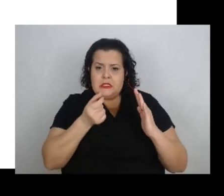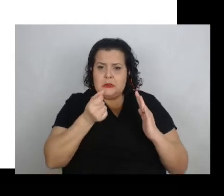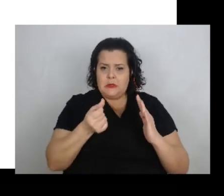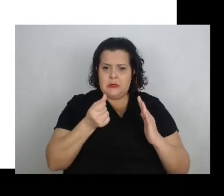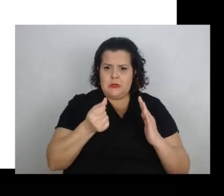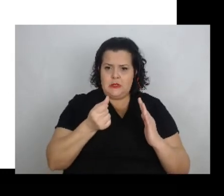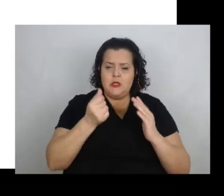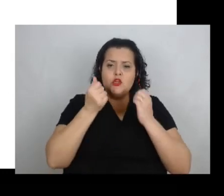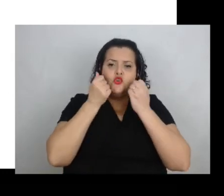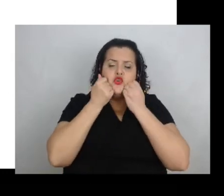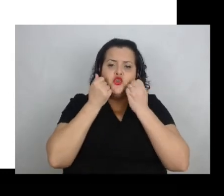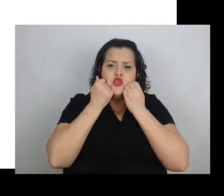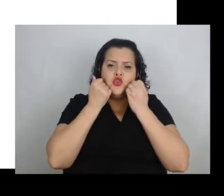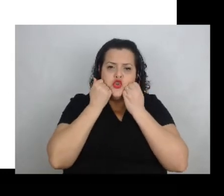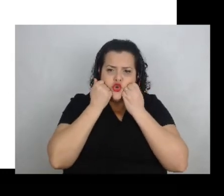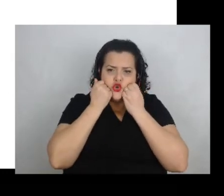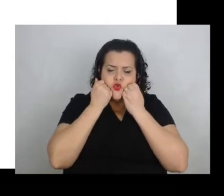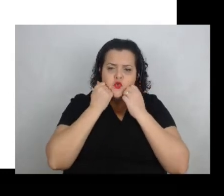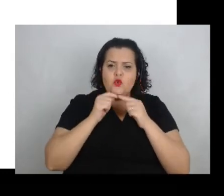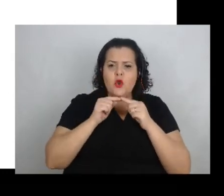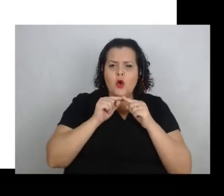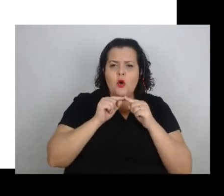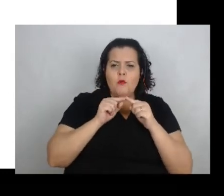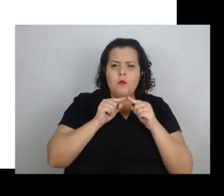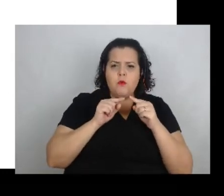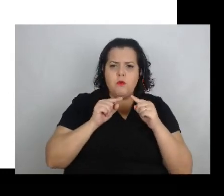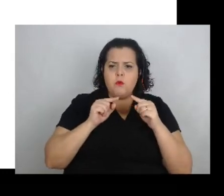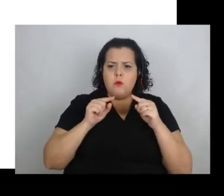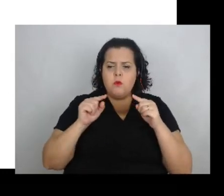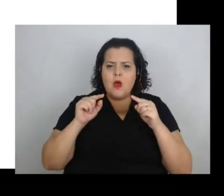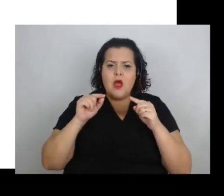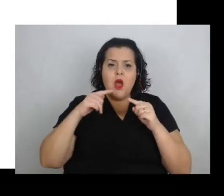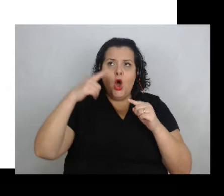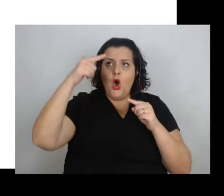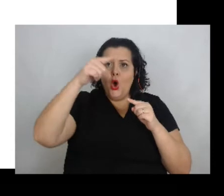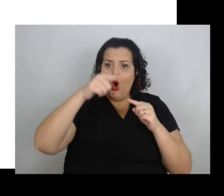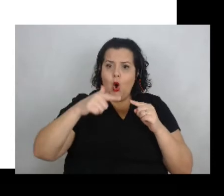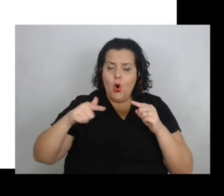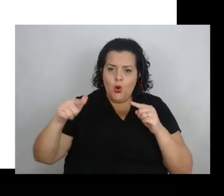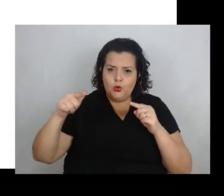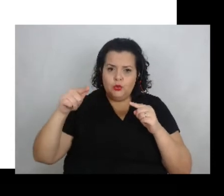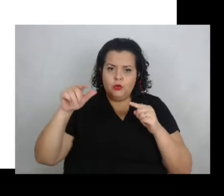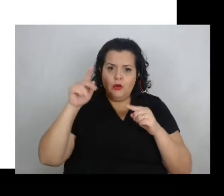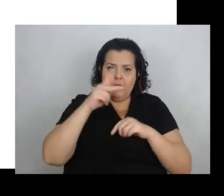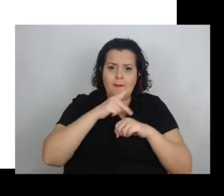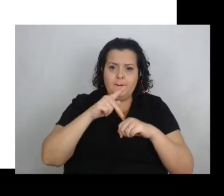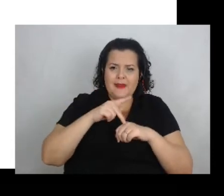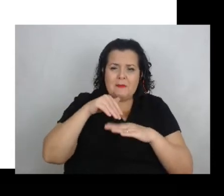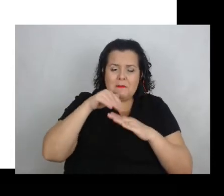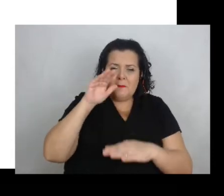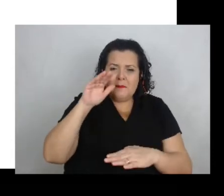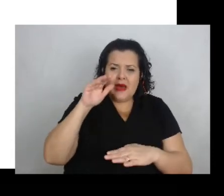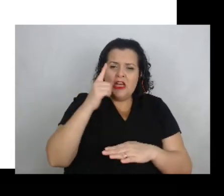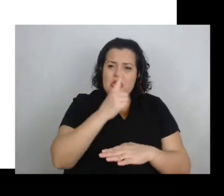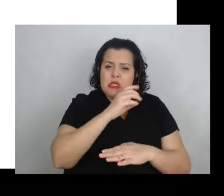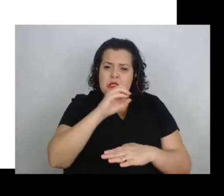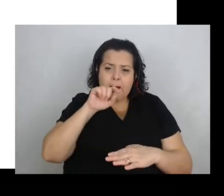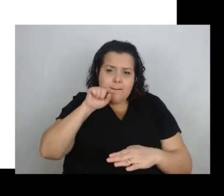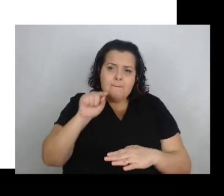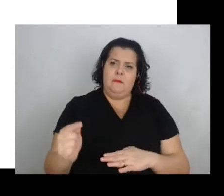países, do ponto de vista comparativo, já estavam ultrapassando 100 mil testes por milhão, o Brasil continuava